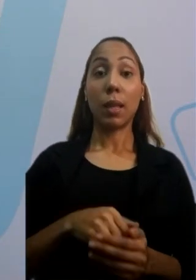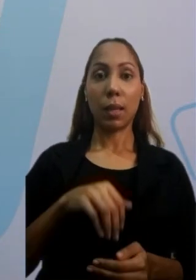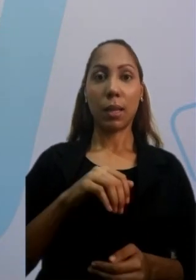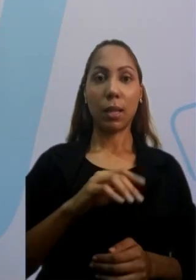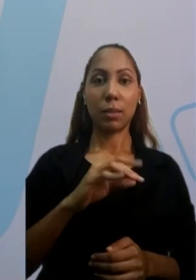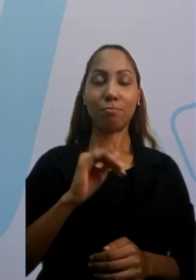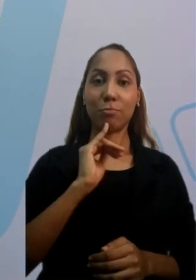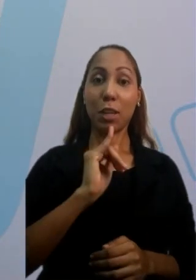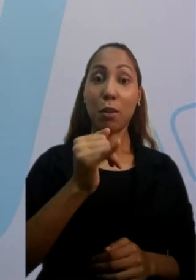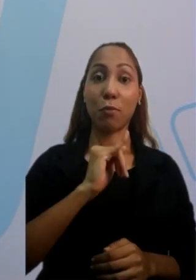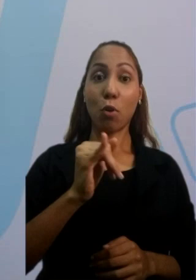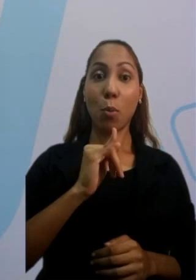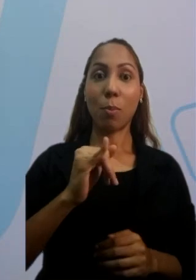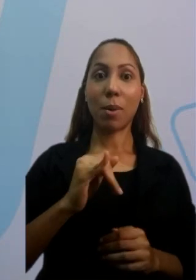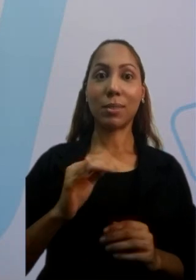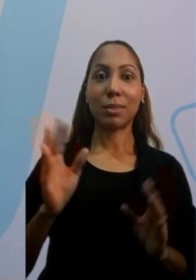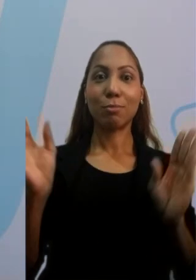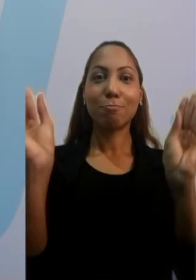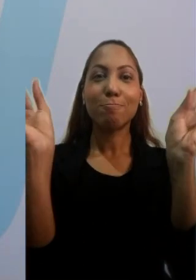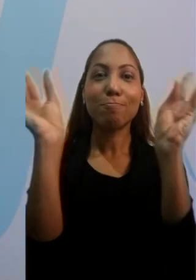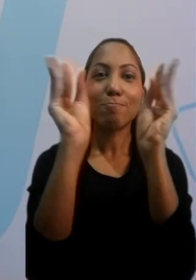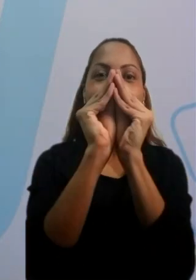de informação em pouco espaço.